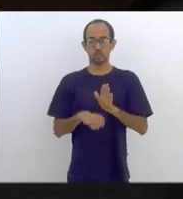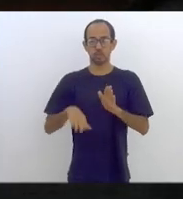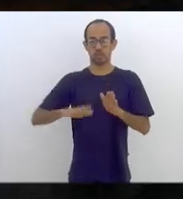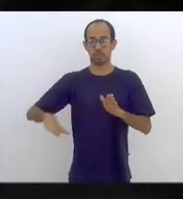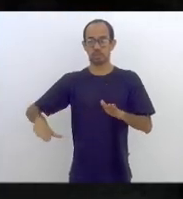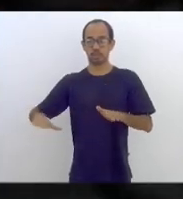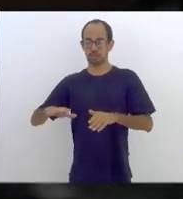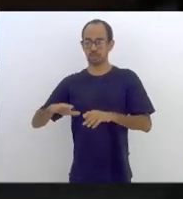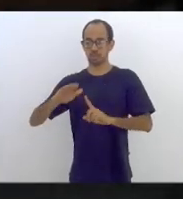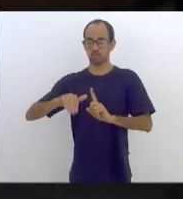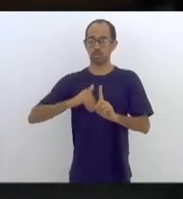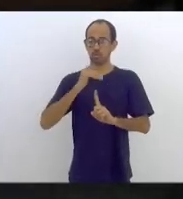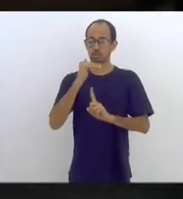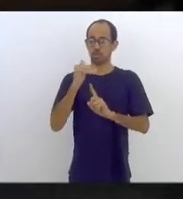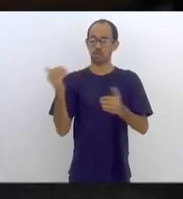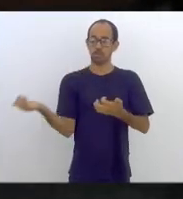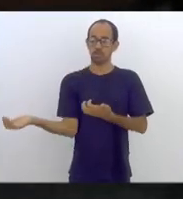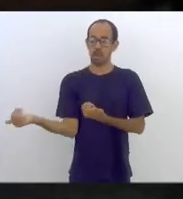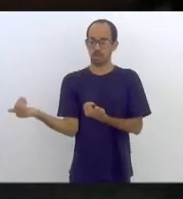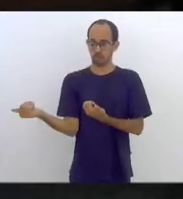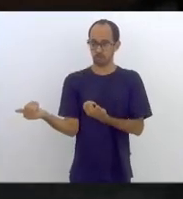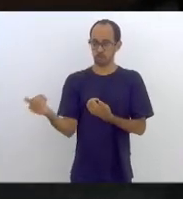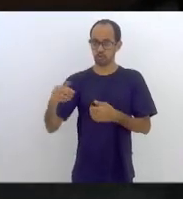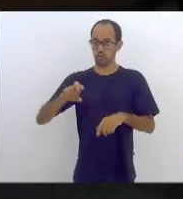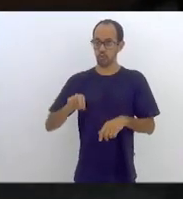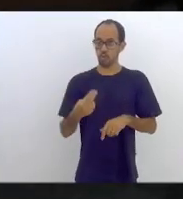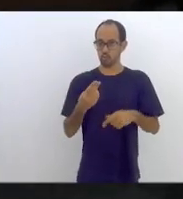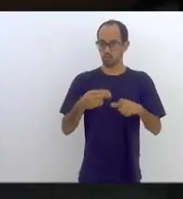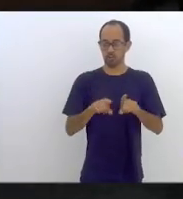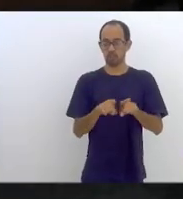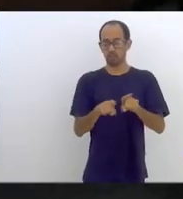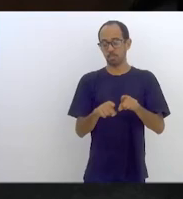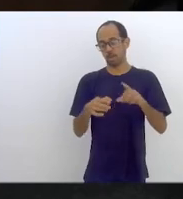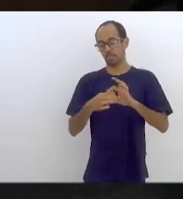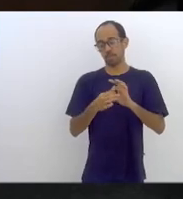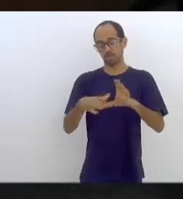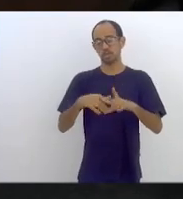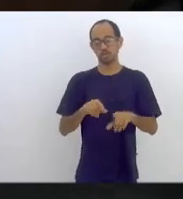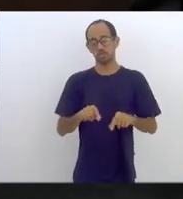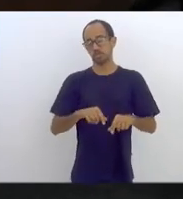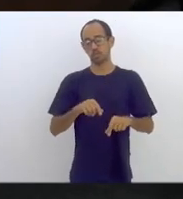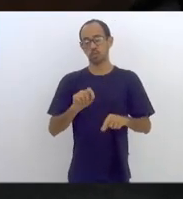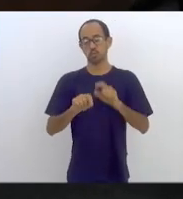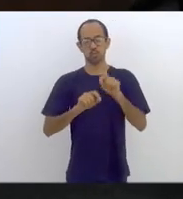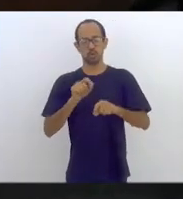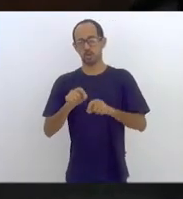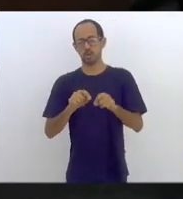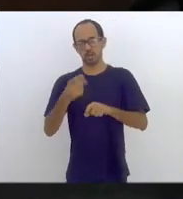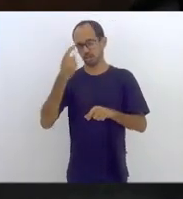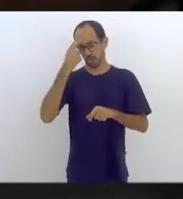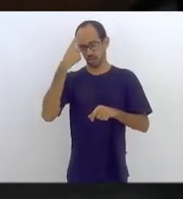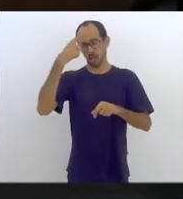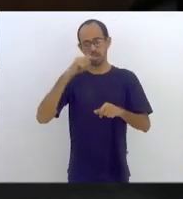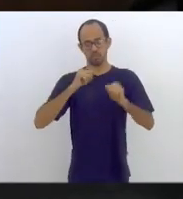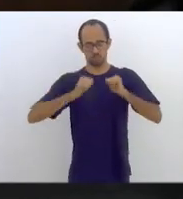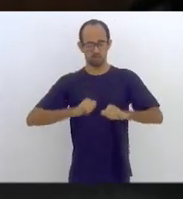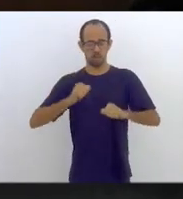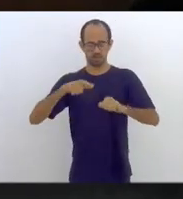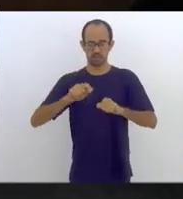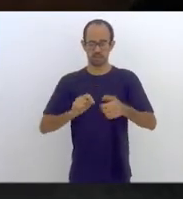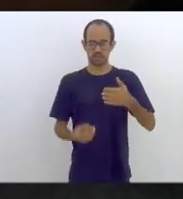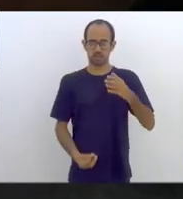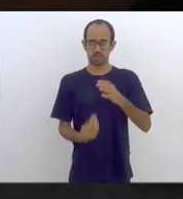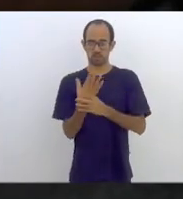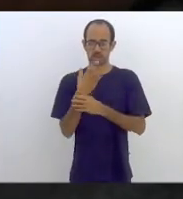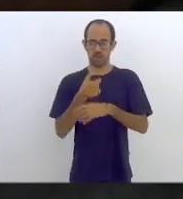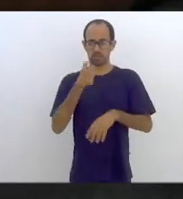Equidade entre as partes e para permitir é que não essa ideia que pode ter sido cunhada